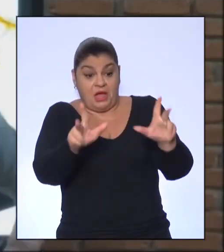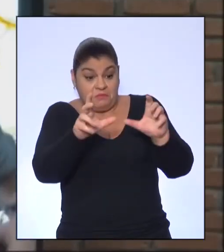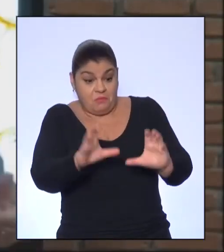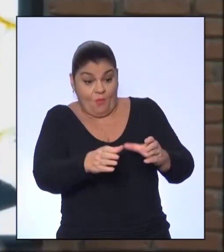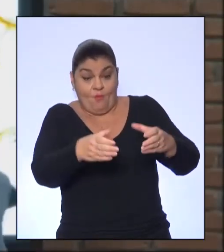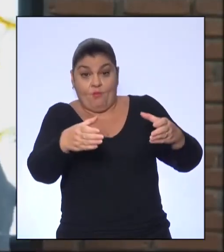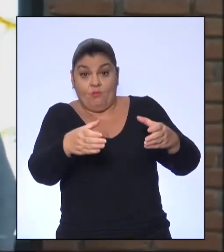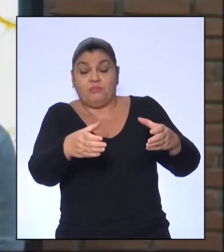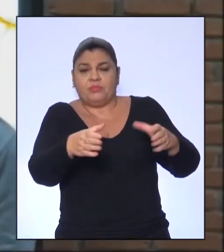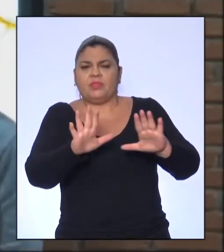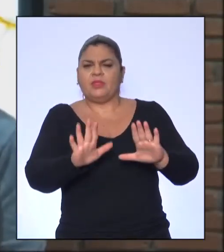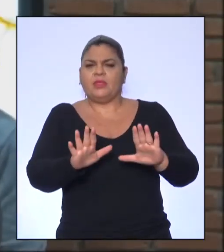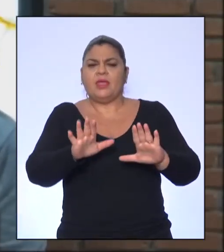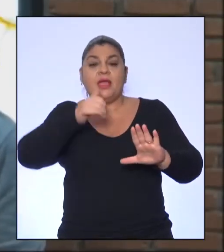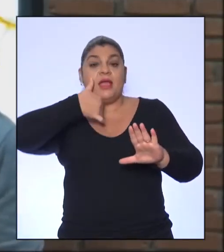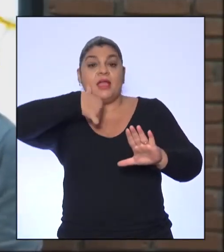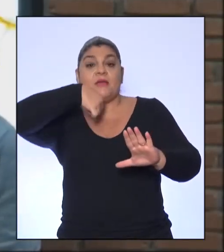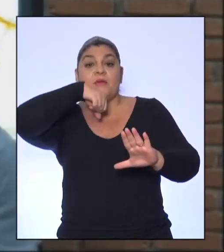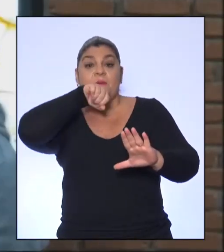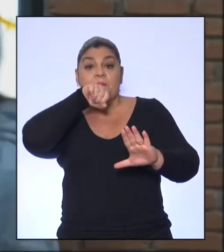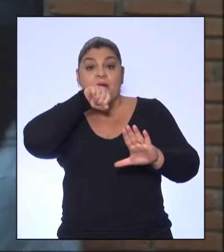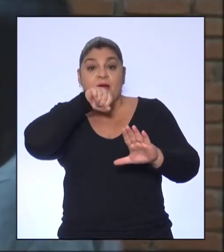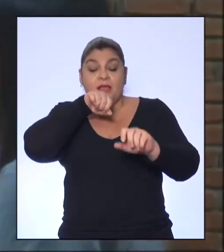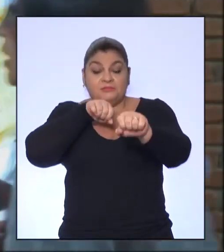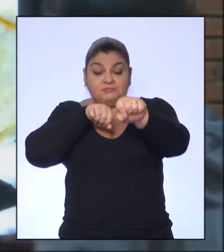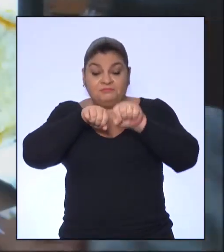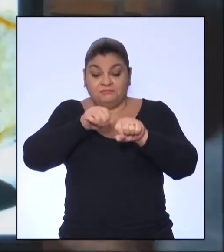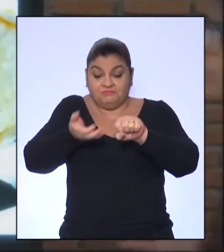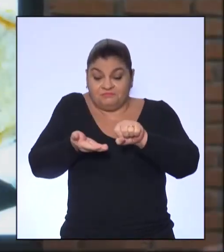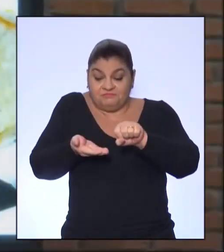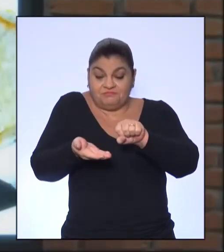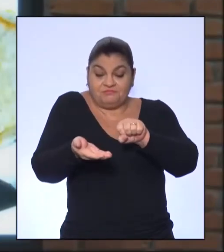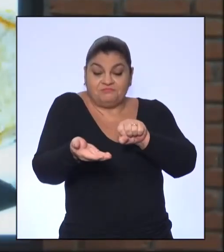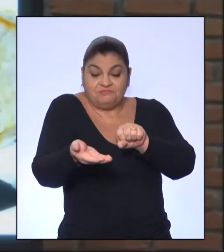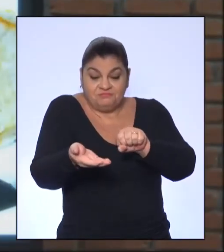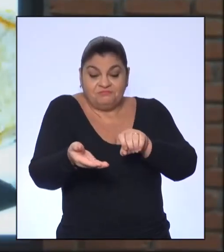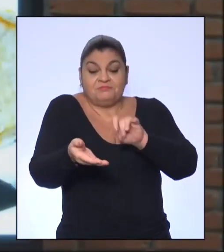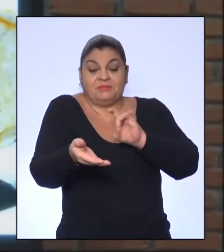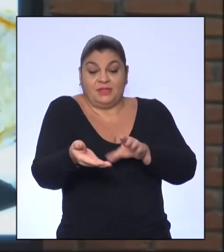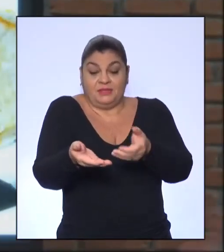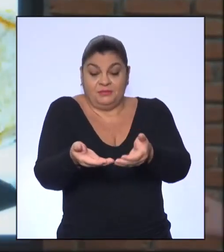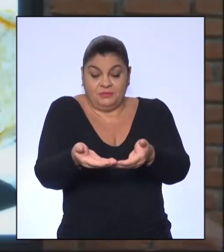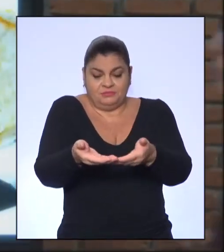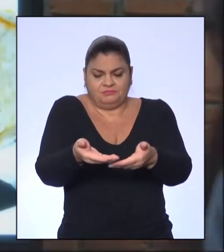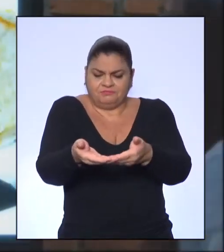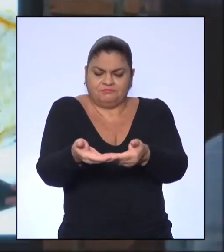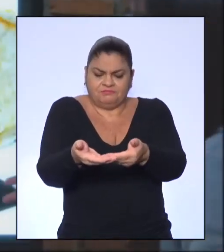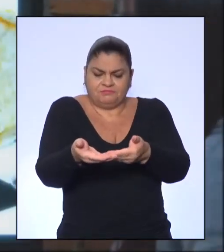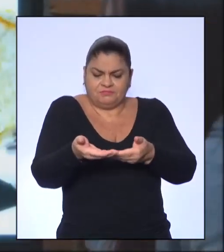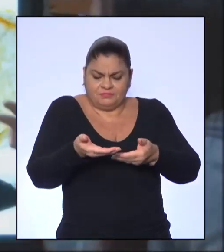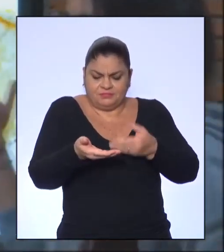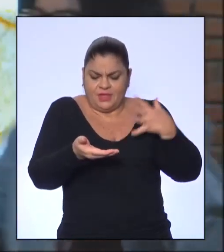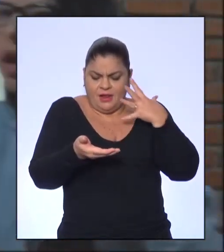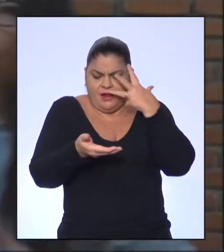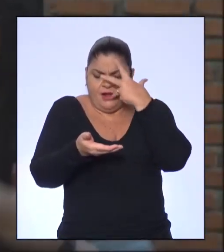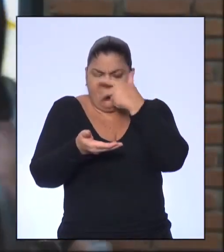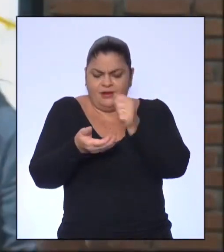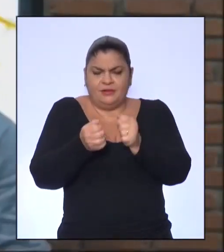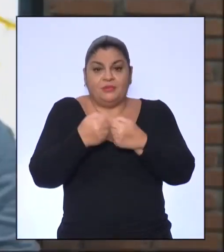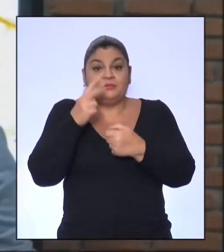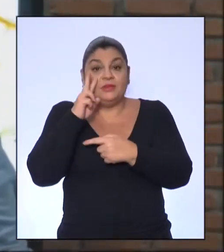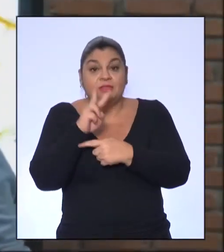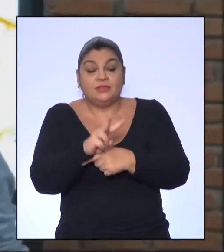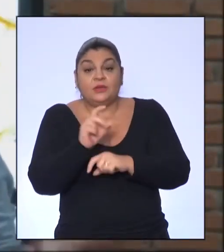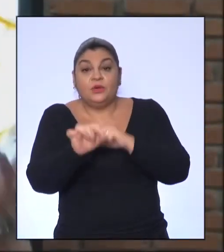do pão. Aí a sua mãe coloca lá no forno e aí sai esse lindo pãozinho. Observe